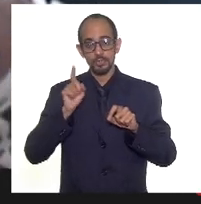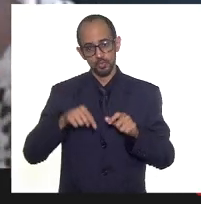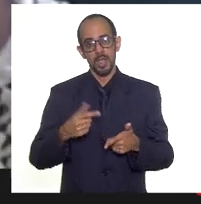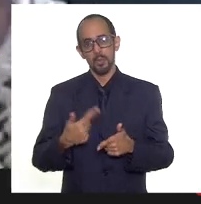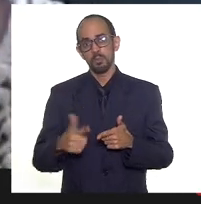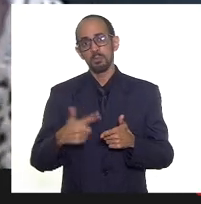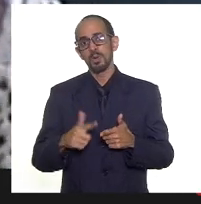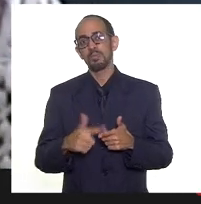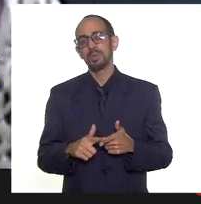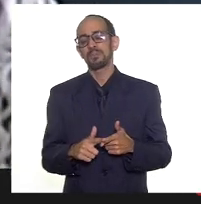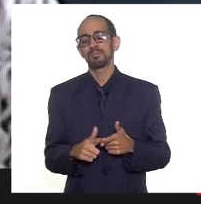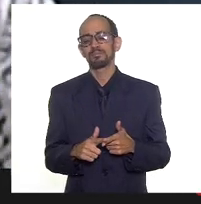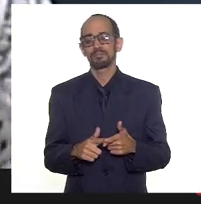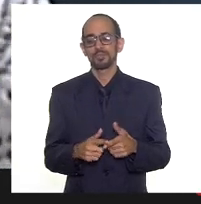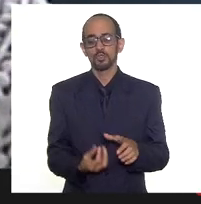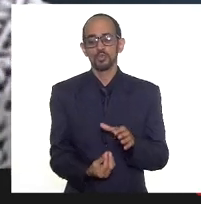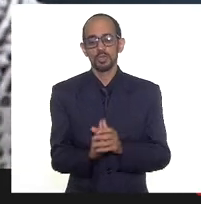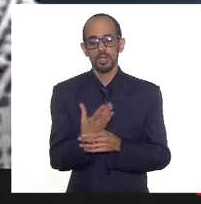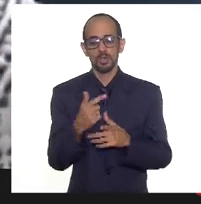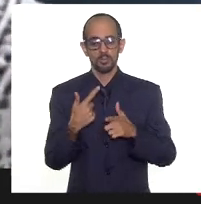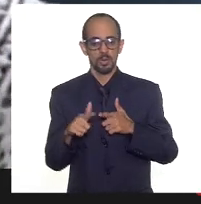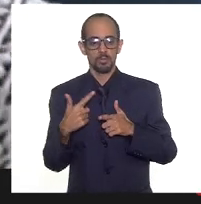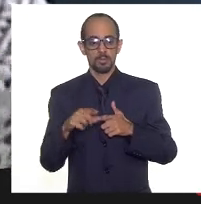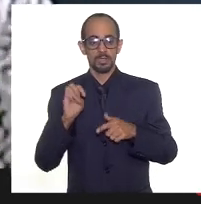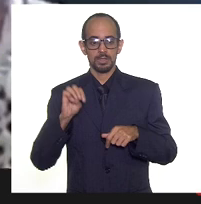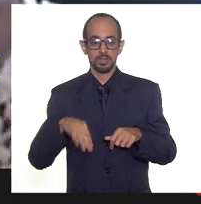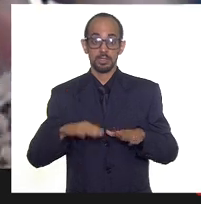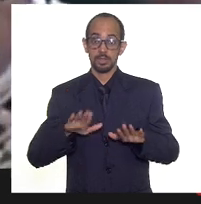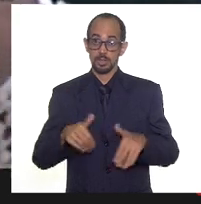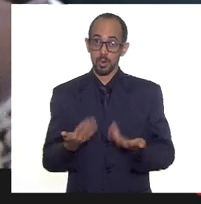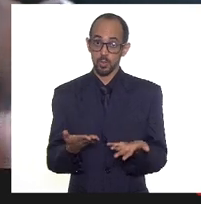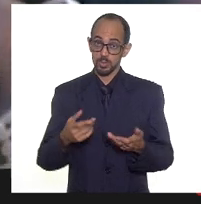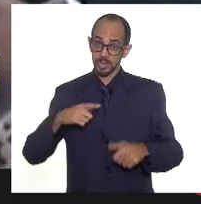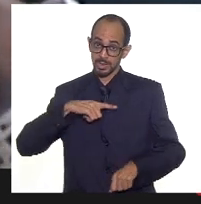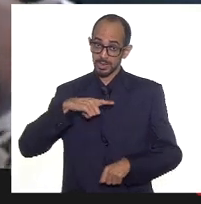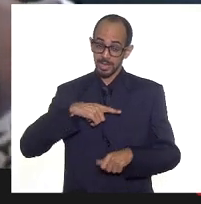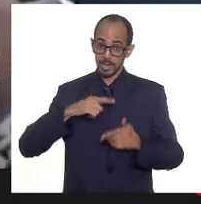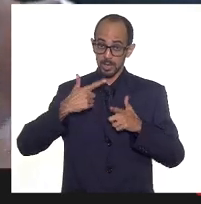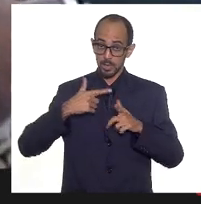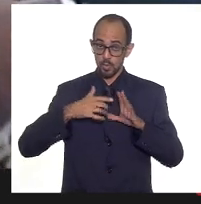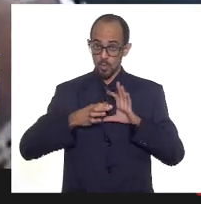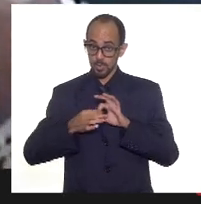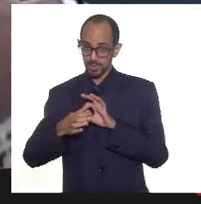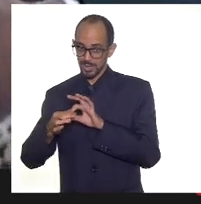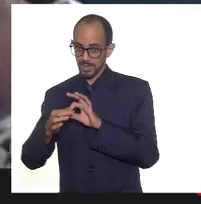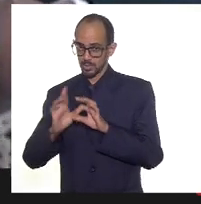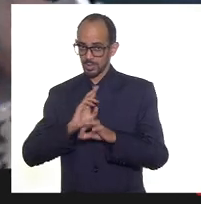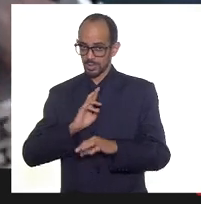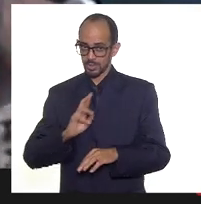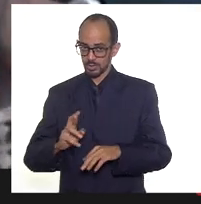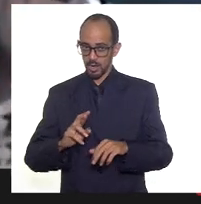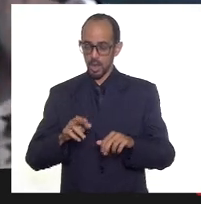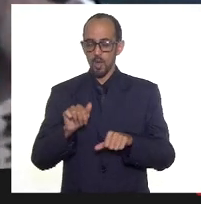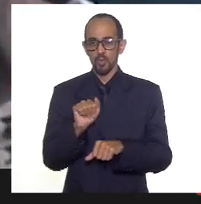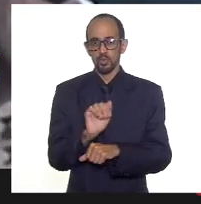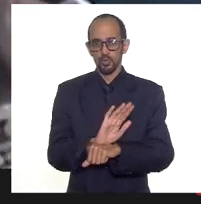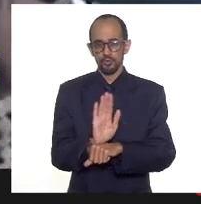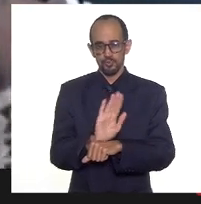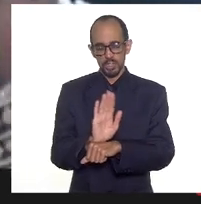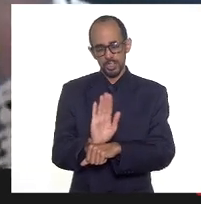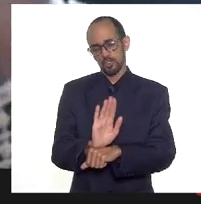problema. Então, além da questão religiosa, de você ter lá o sujeito, aquele vídeo que circulou nas redes sociais, né, em